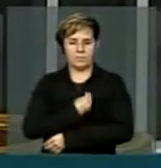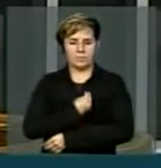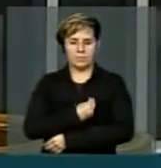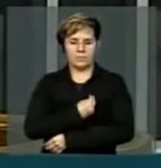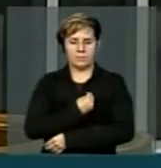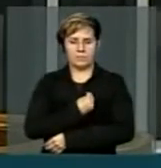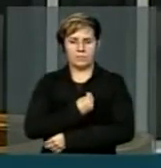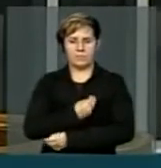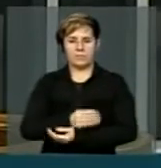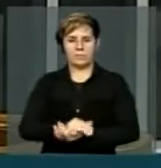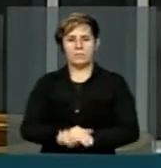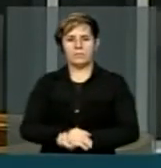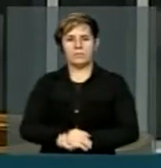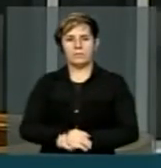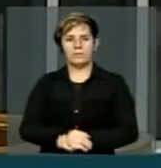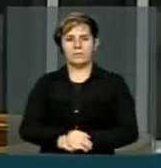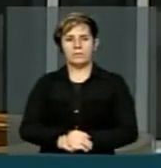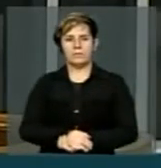e